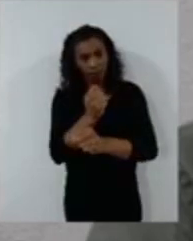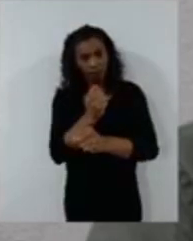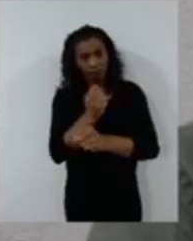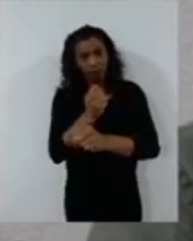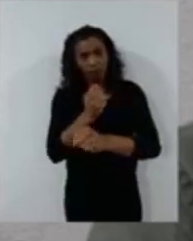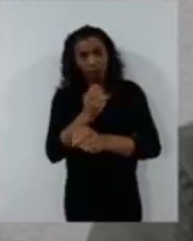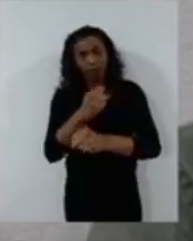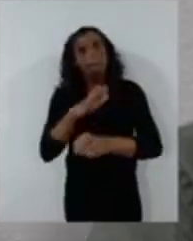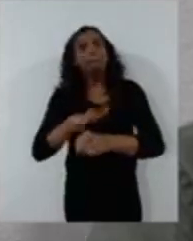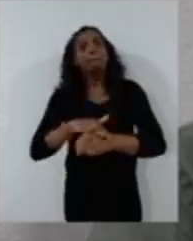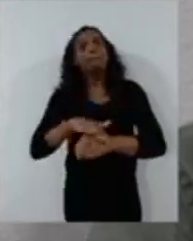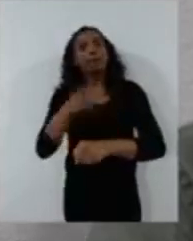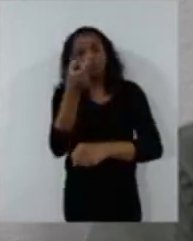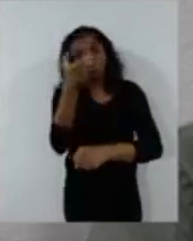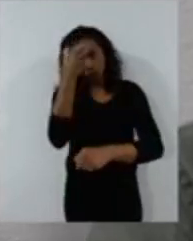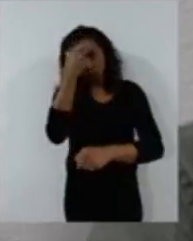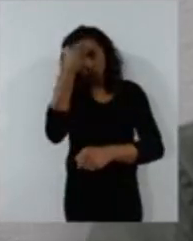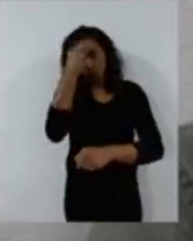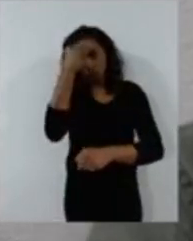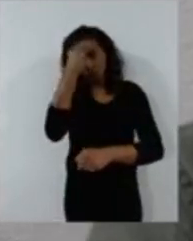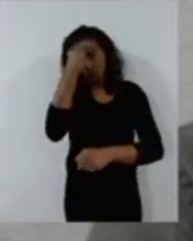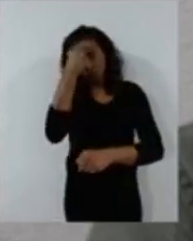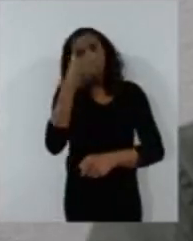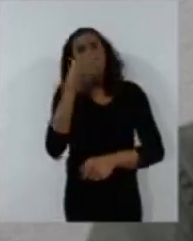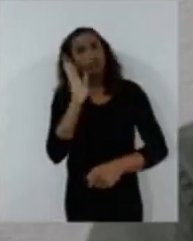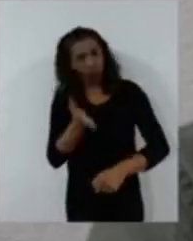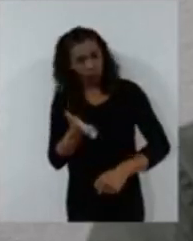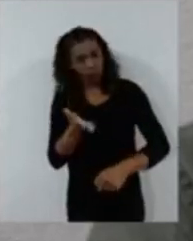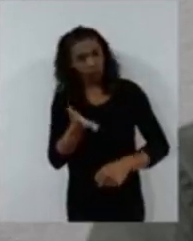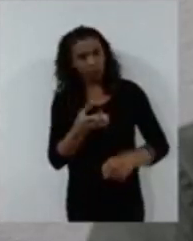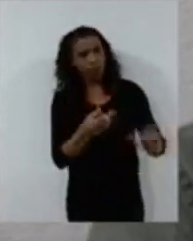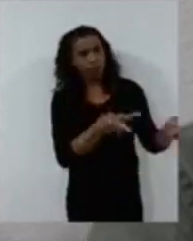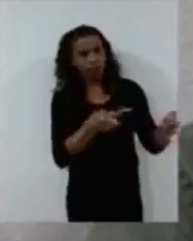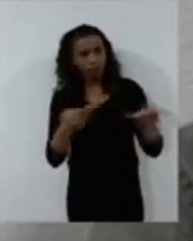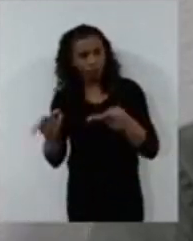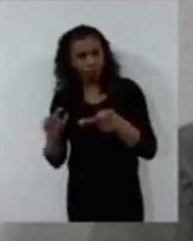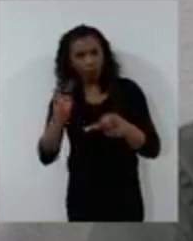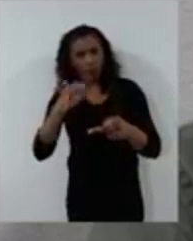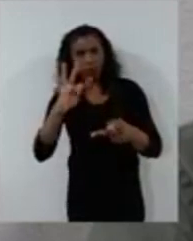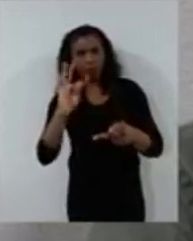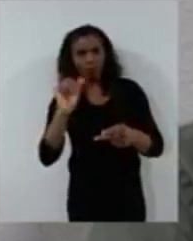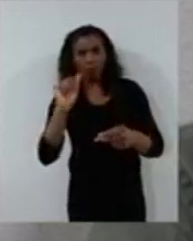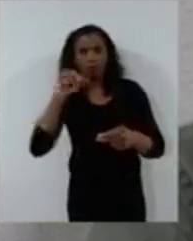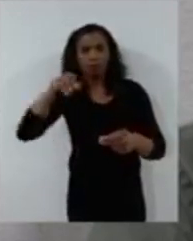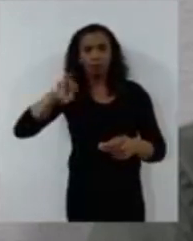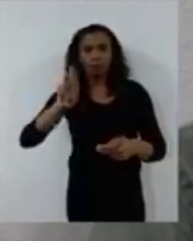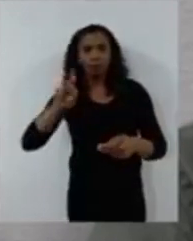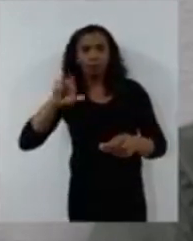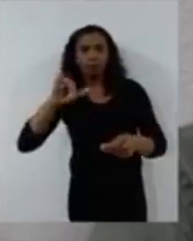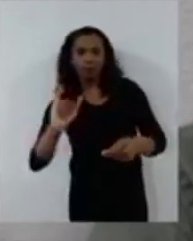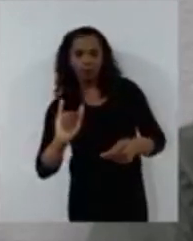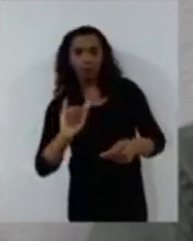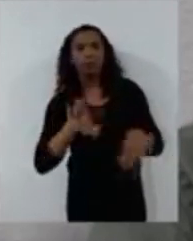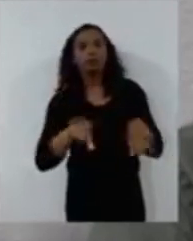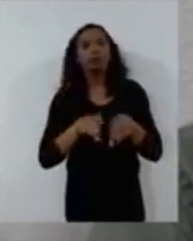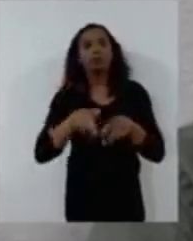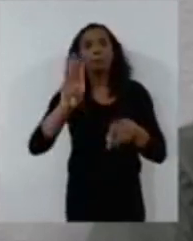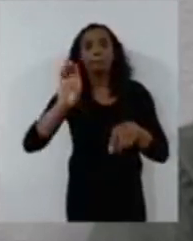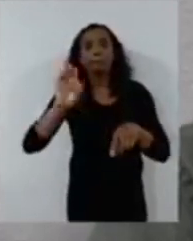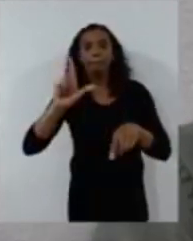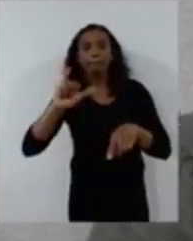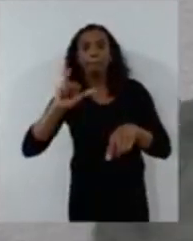esteve presente nos distritos de Itamuri e Belizário. Quero cumprimentar e mandar um abraço para a dona Nair de